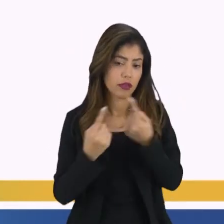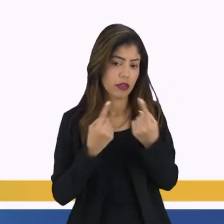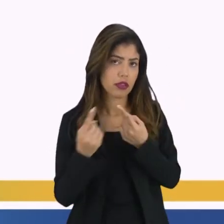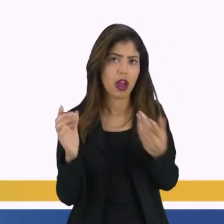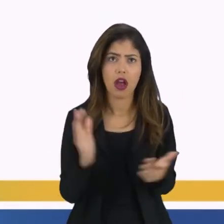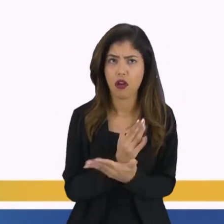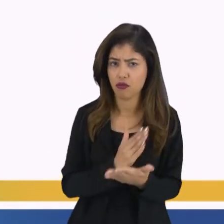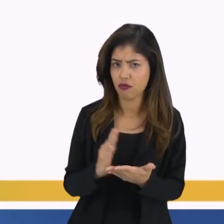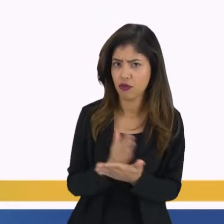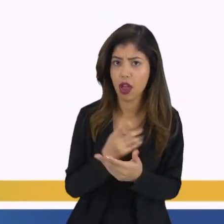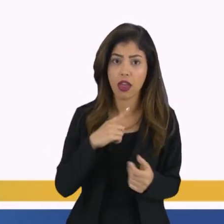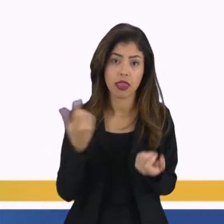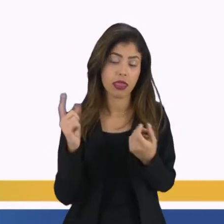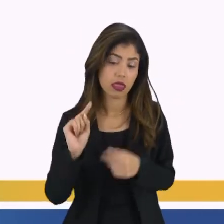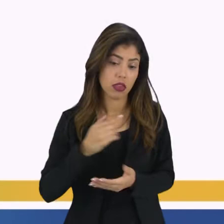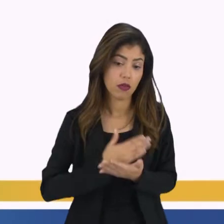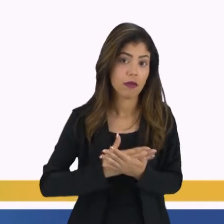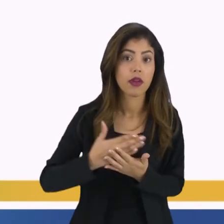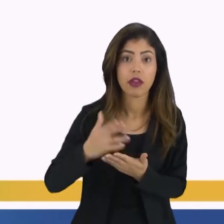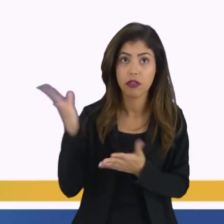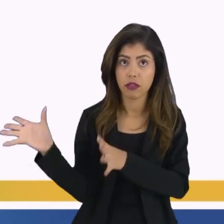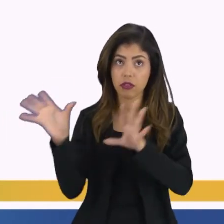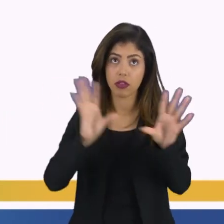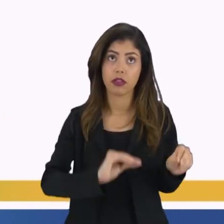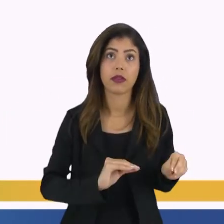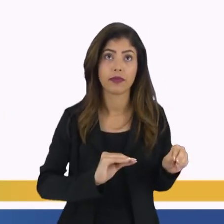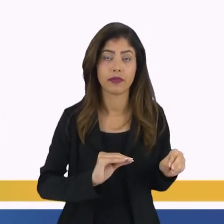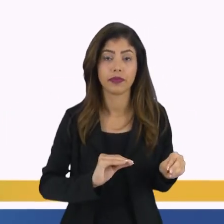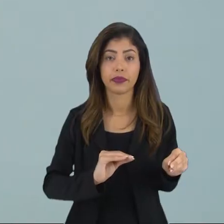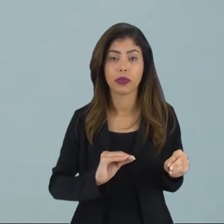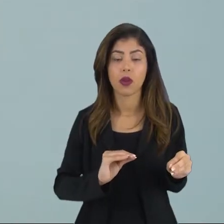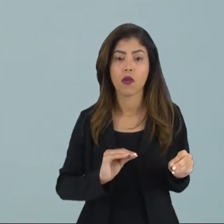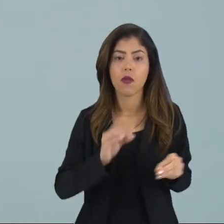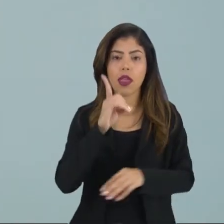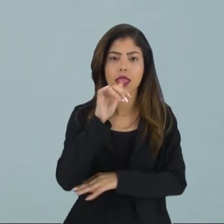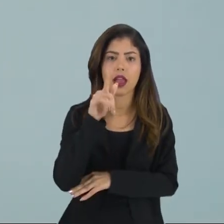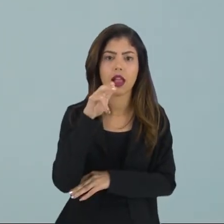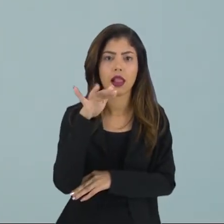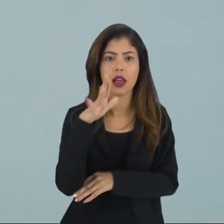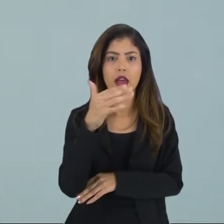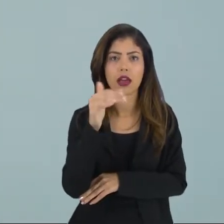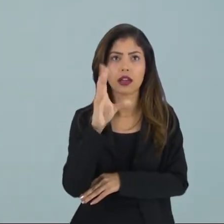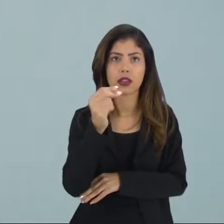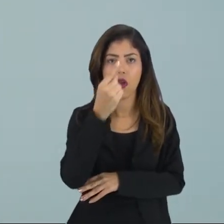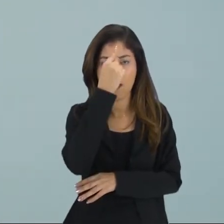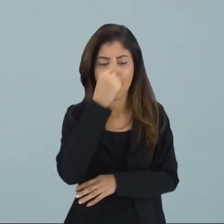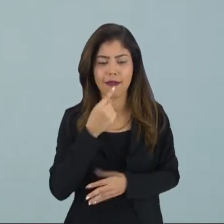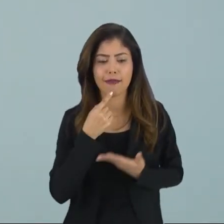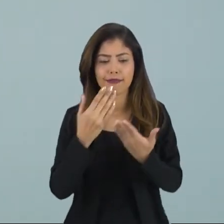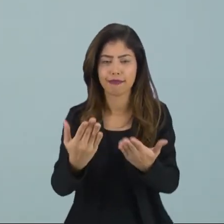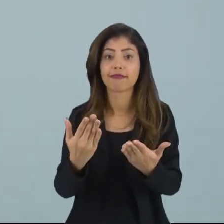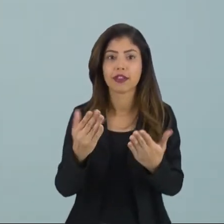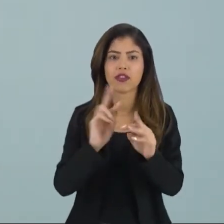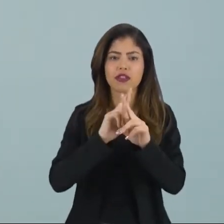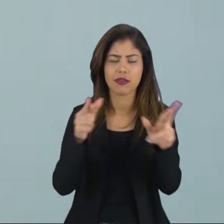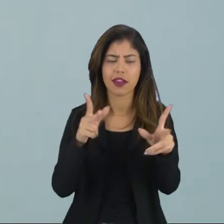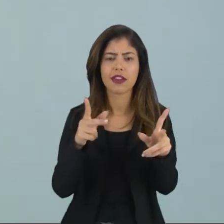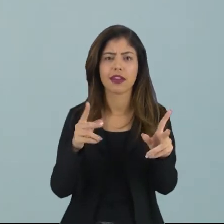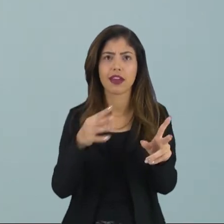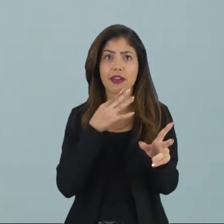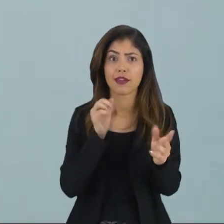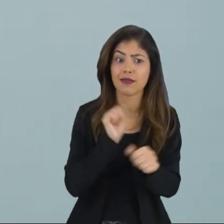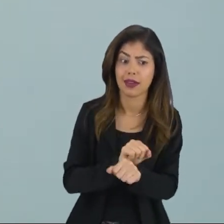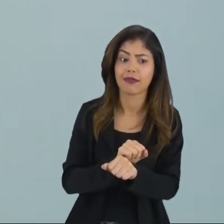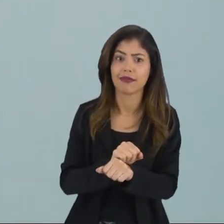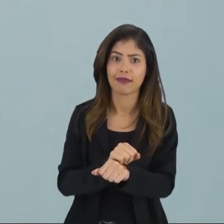dessa obra. E aí, de início, ele já traz uma declaração, né, uma apresentação da obra já diferente daquilo que a gente